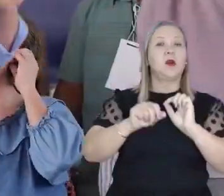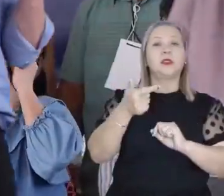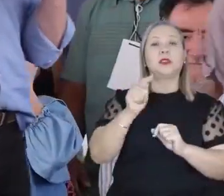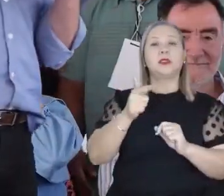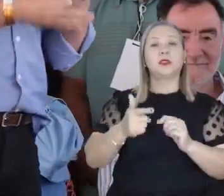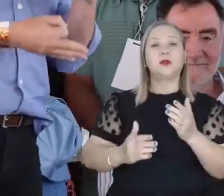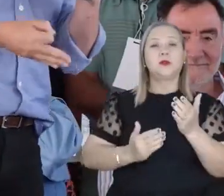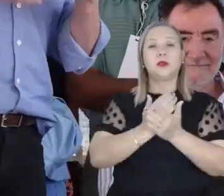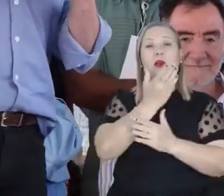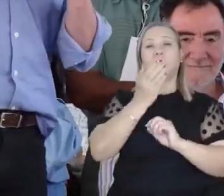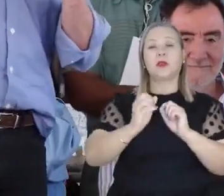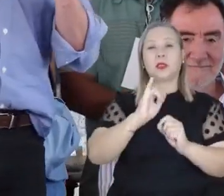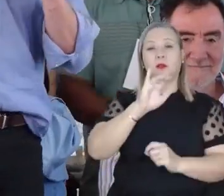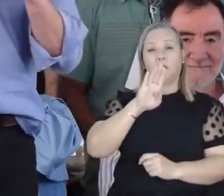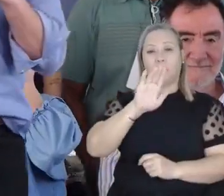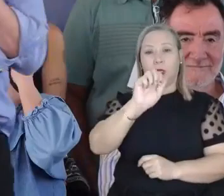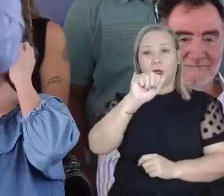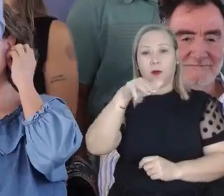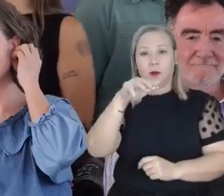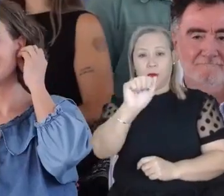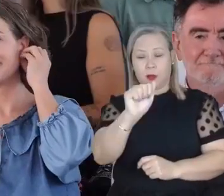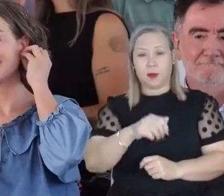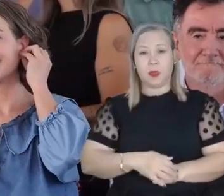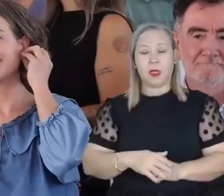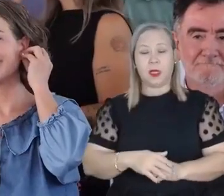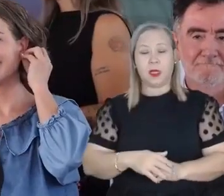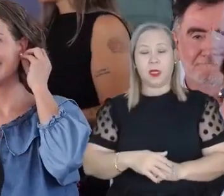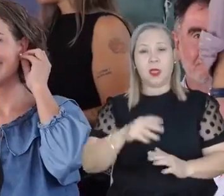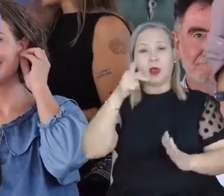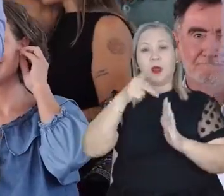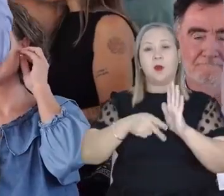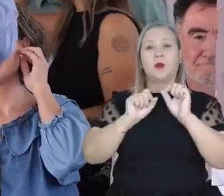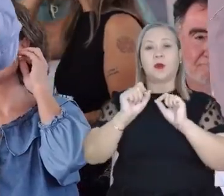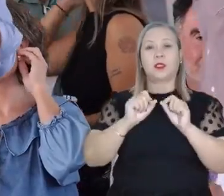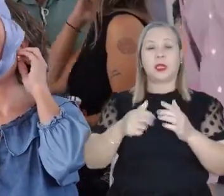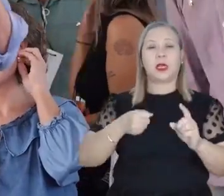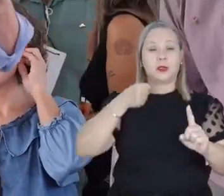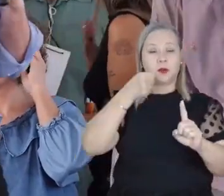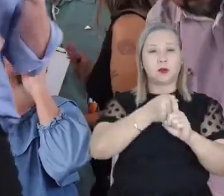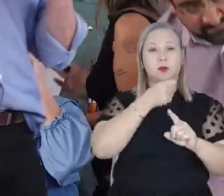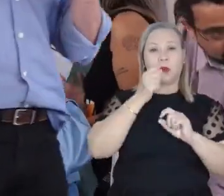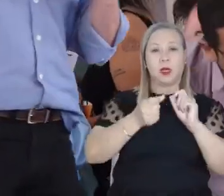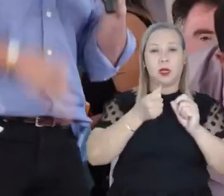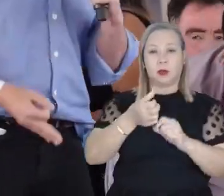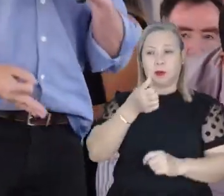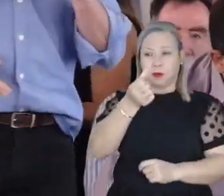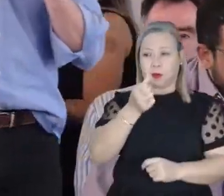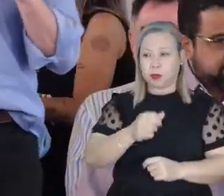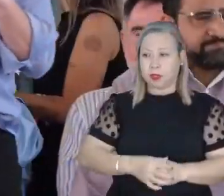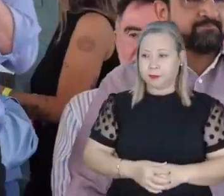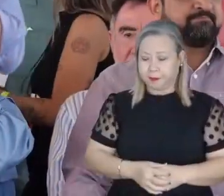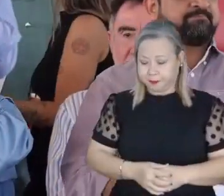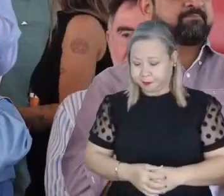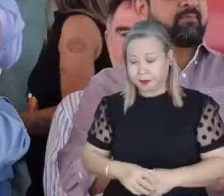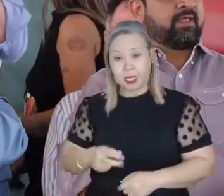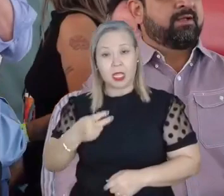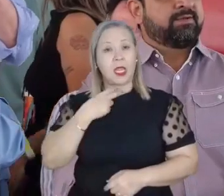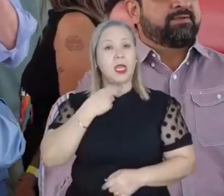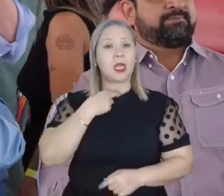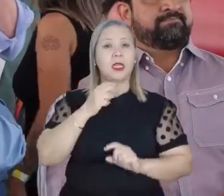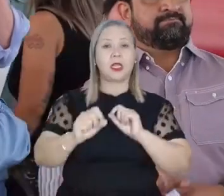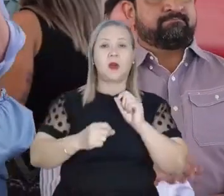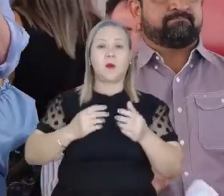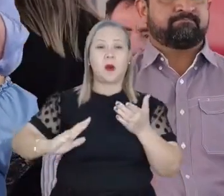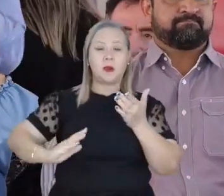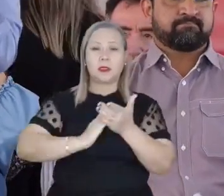um projeto classificado no impacto 6 pelo COMPON, não pode ser autorizado. E eu peço